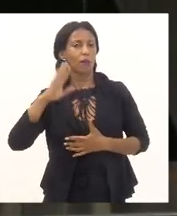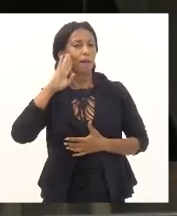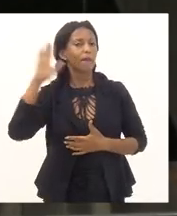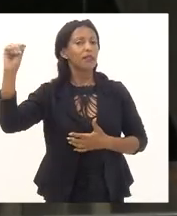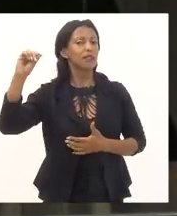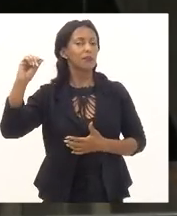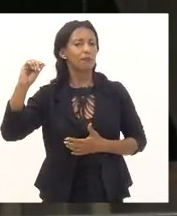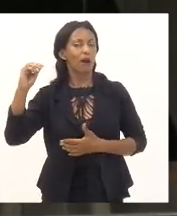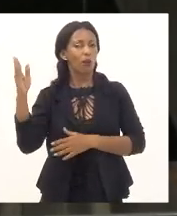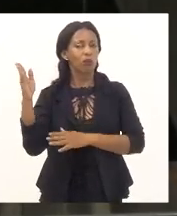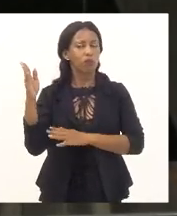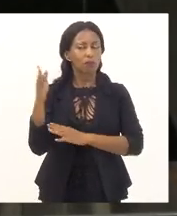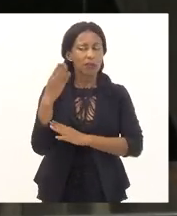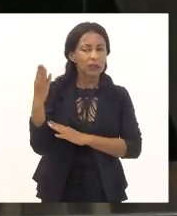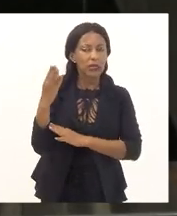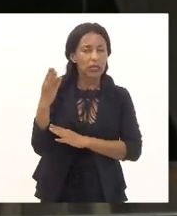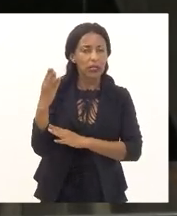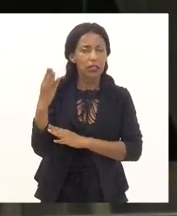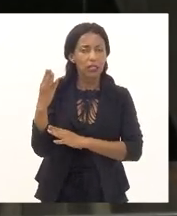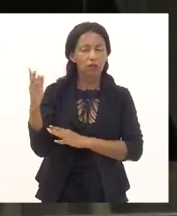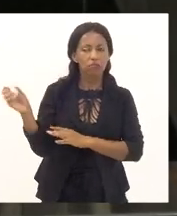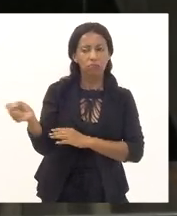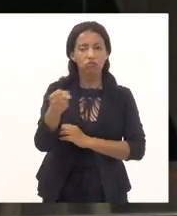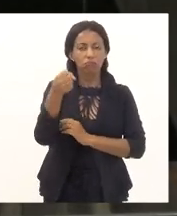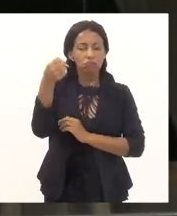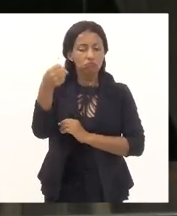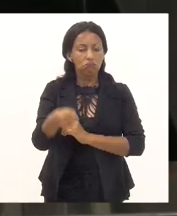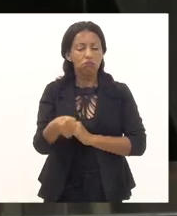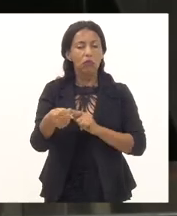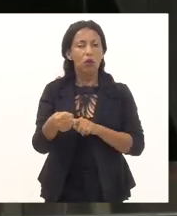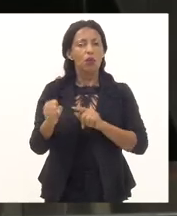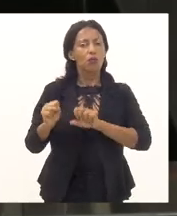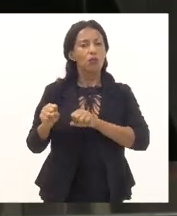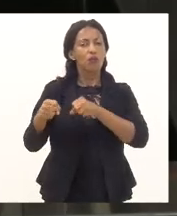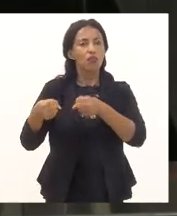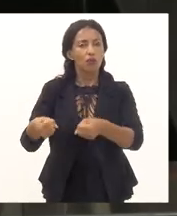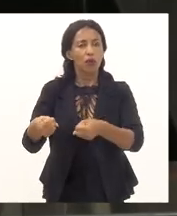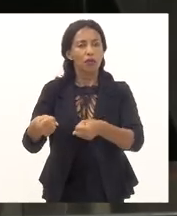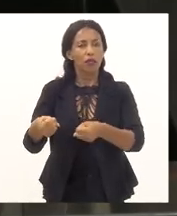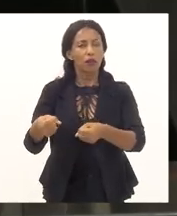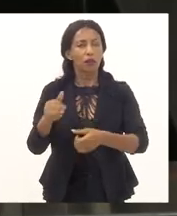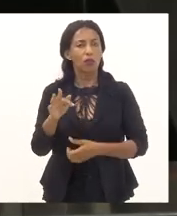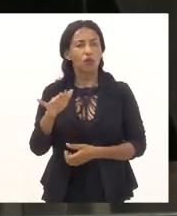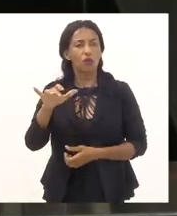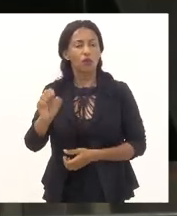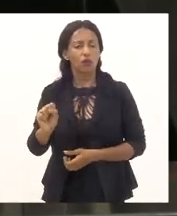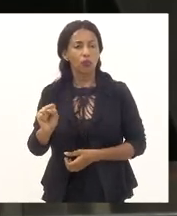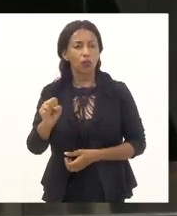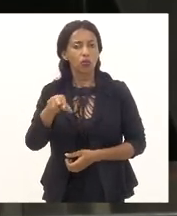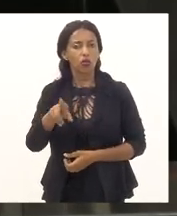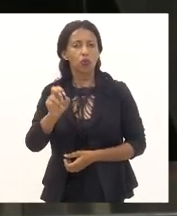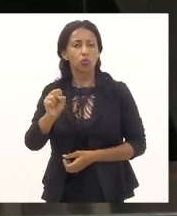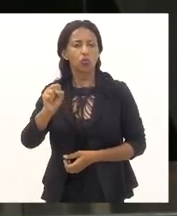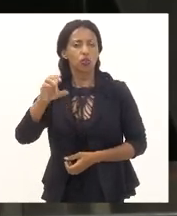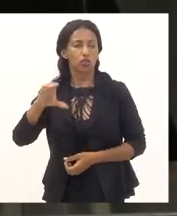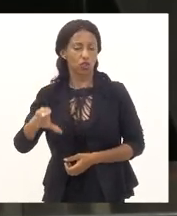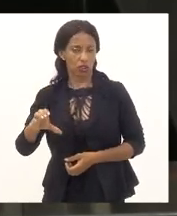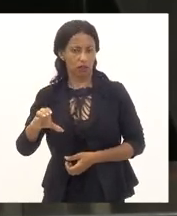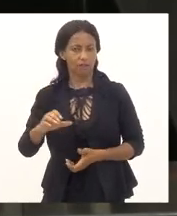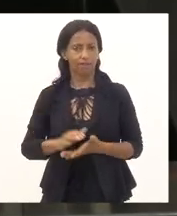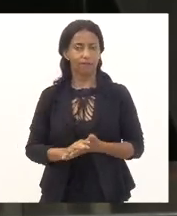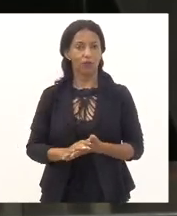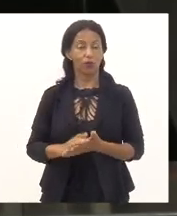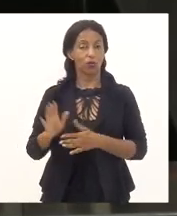como a sua principal bandeira, a bandeira de sua gestão, o fortalecimento do SUSP, Sistema Único de Segurança Pública